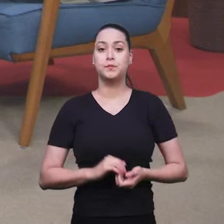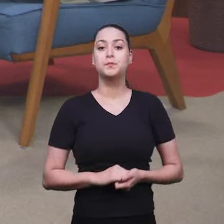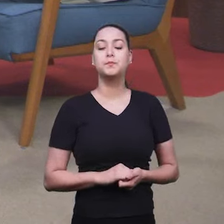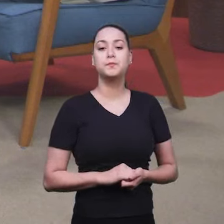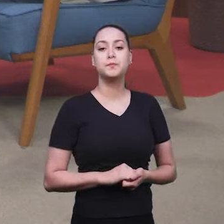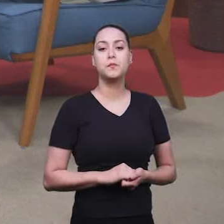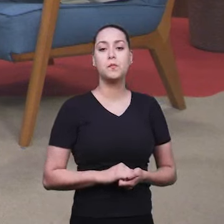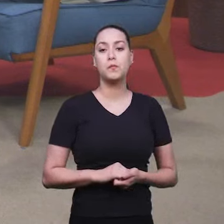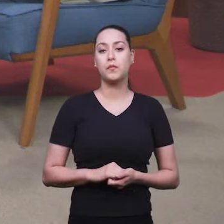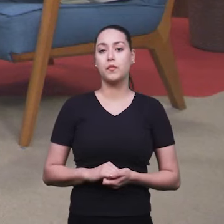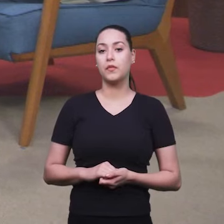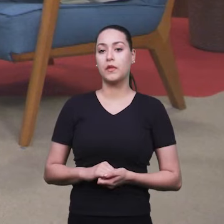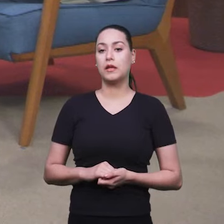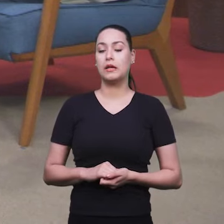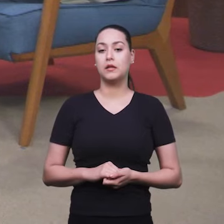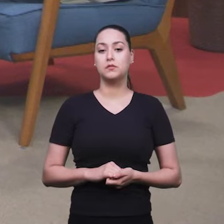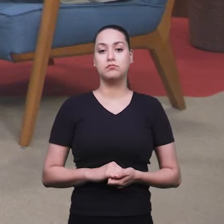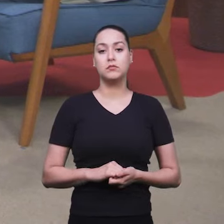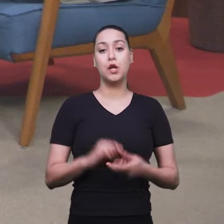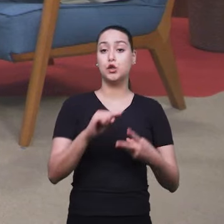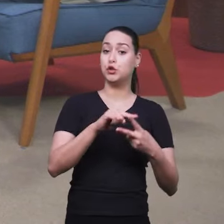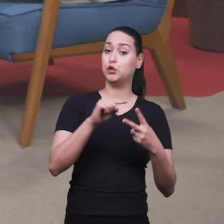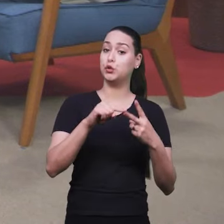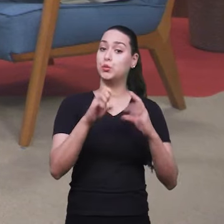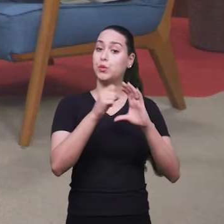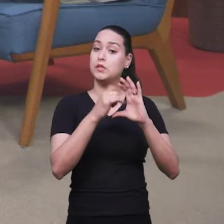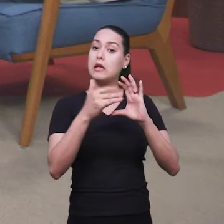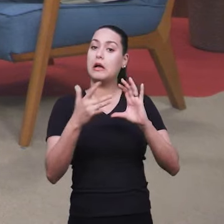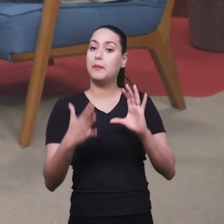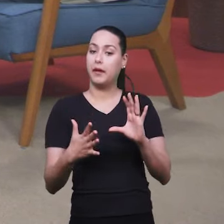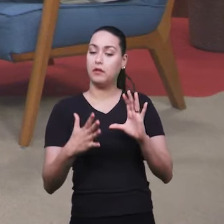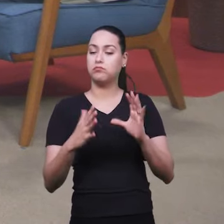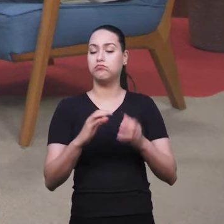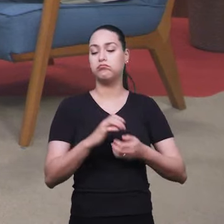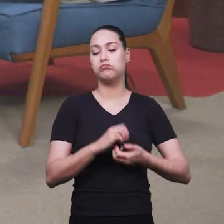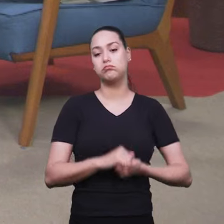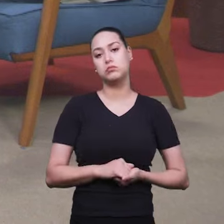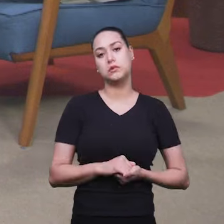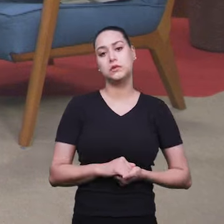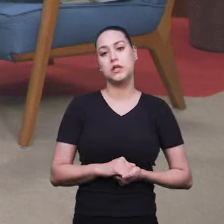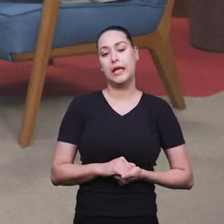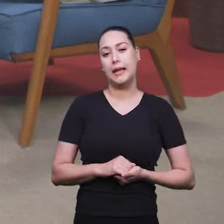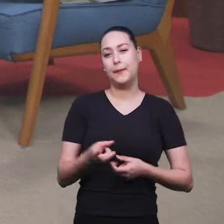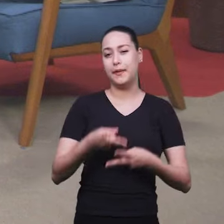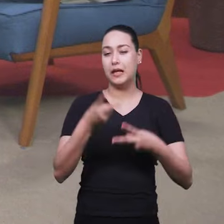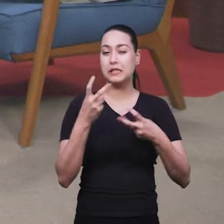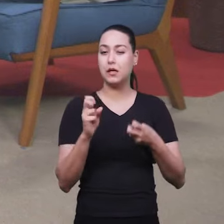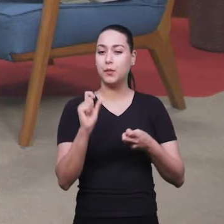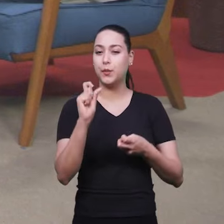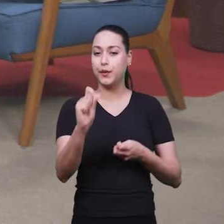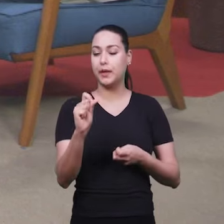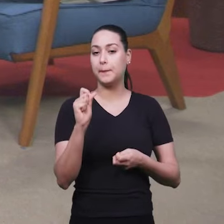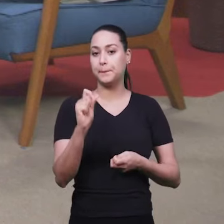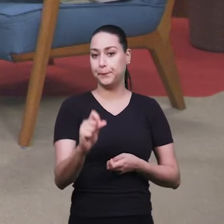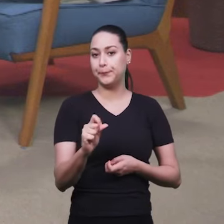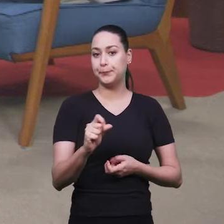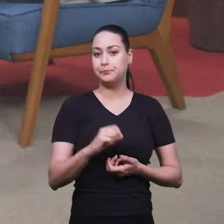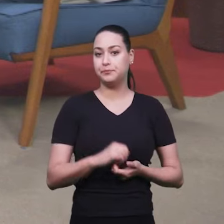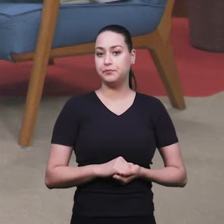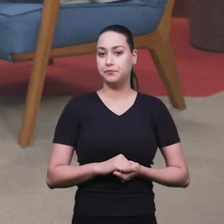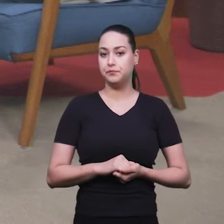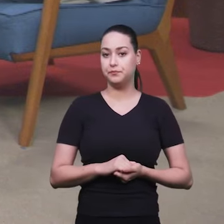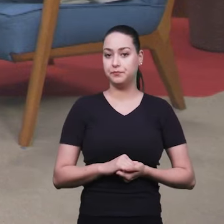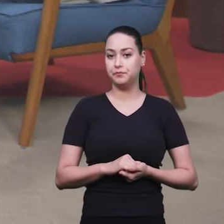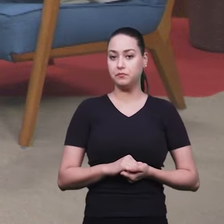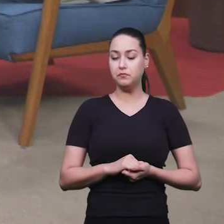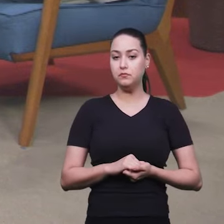em todos os dois, ou em ambos os aspectos, você percebe um contraste com